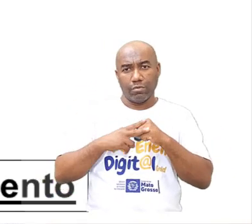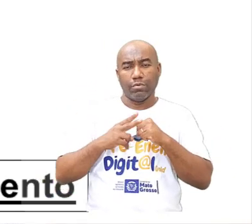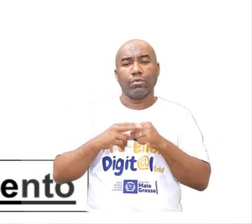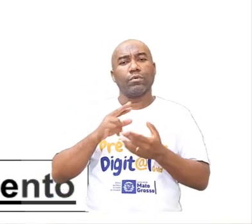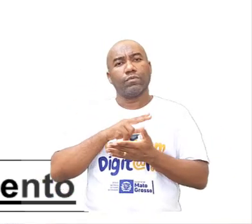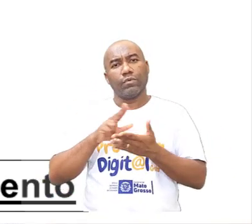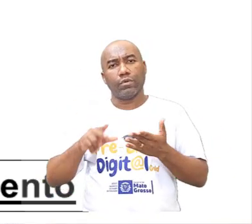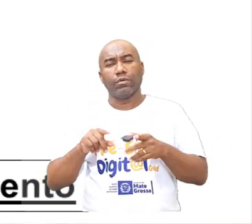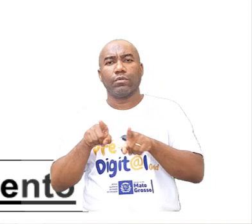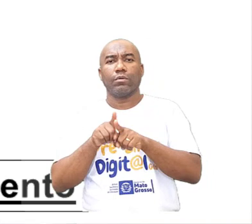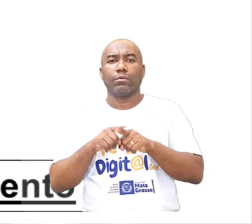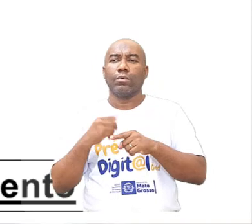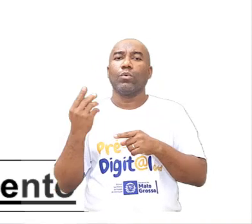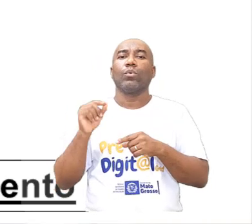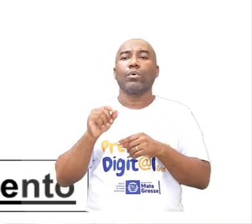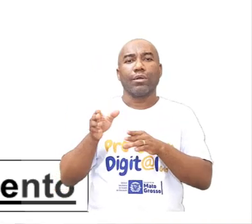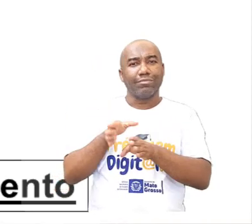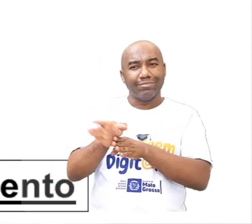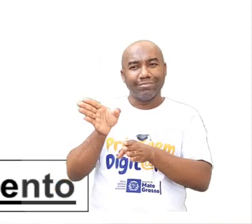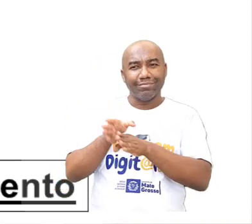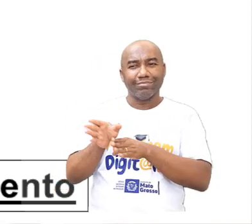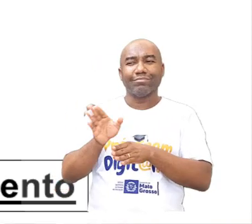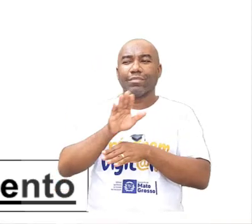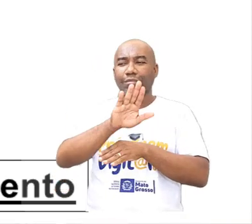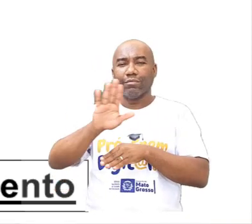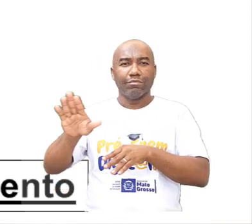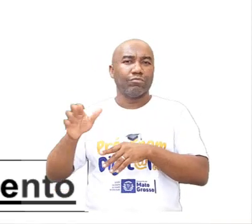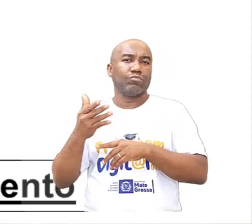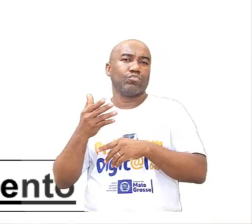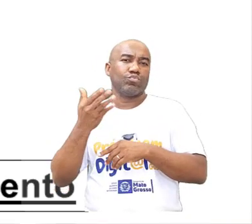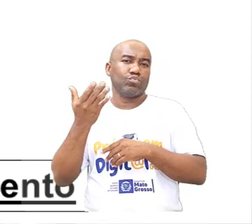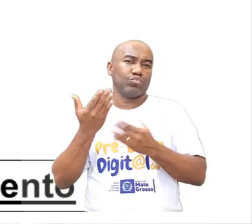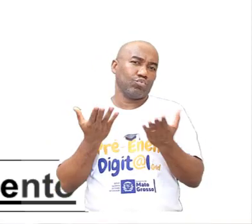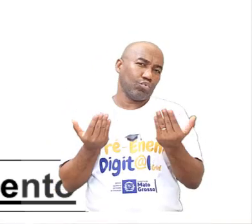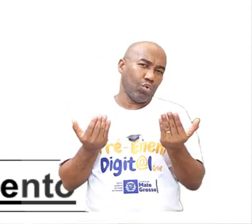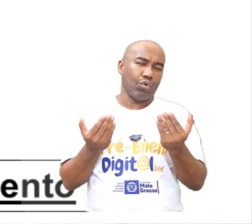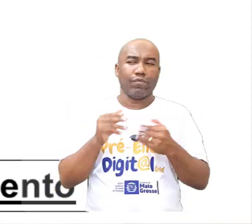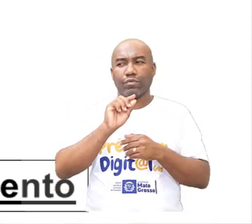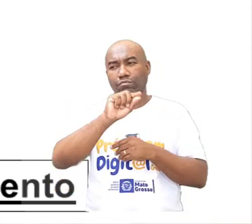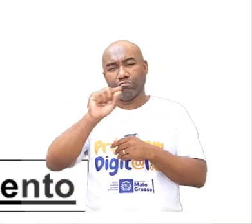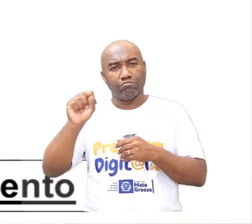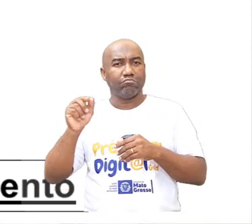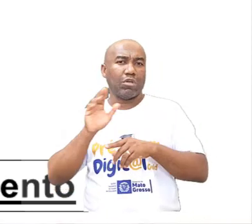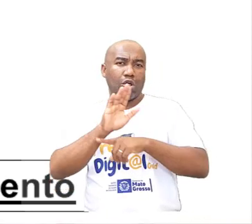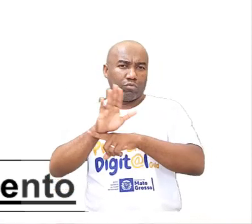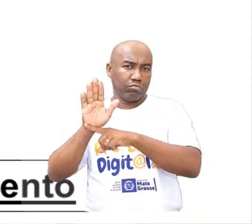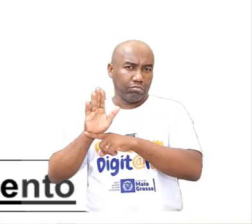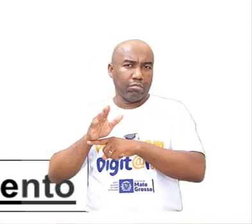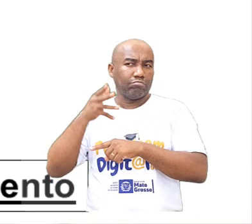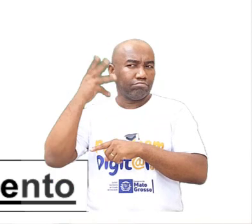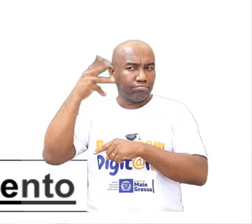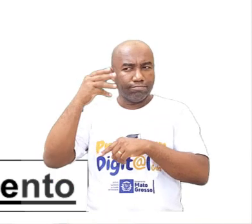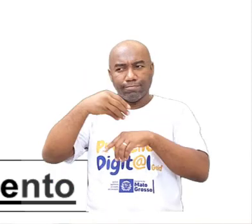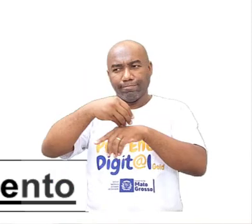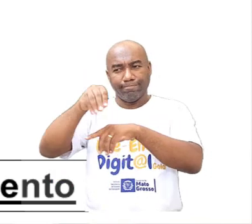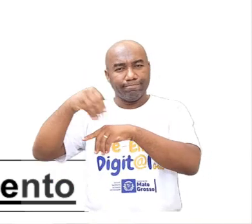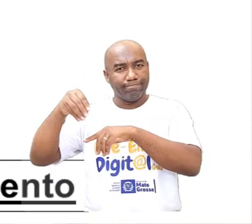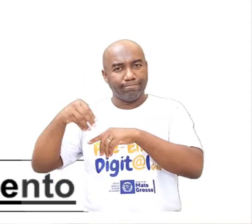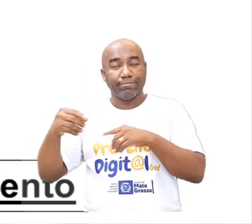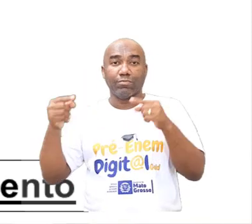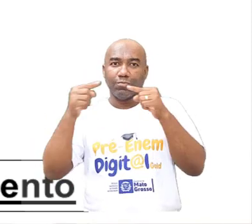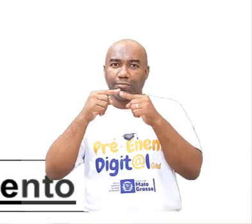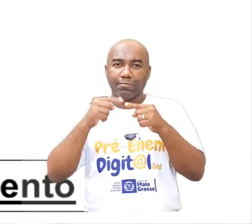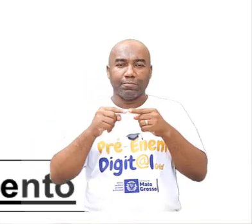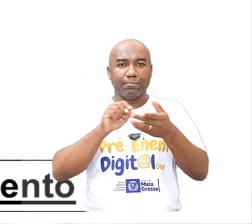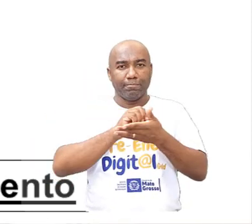verbo, orientar os adolescentes, certo? E aí ela coloca, por intermédio, colocou